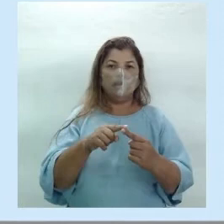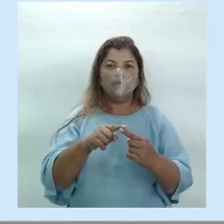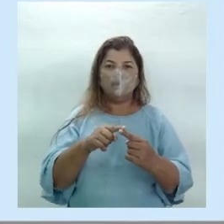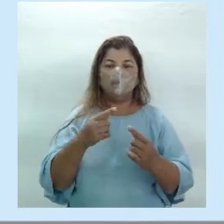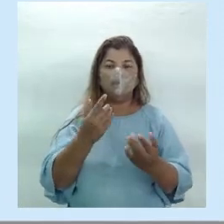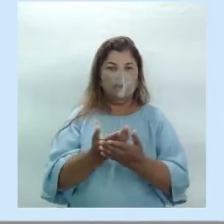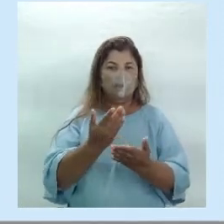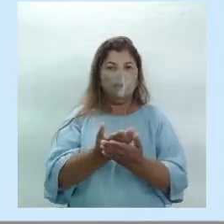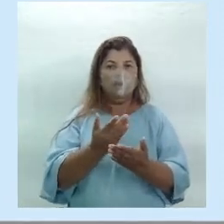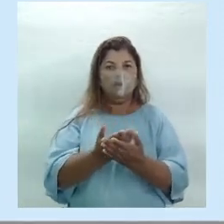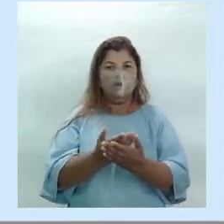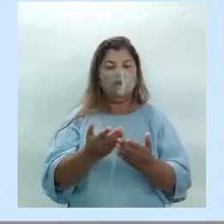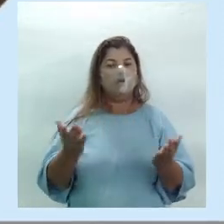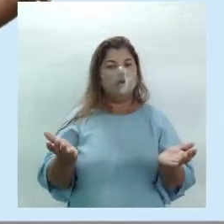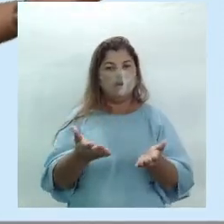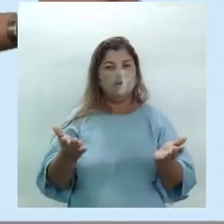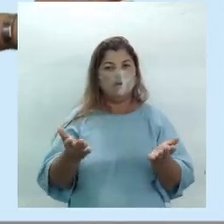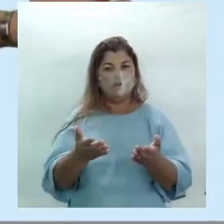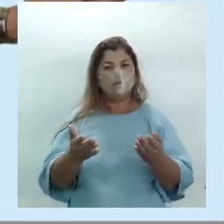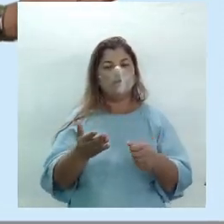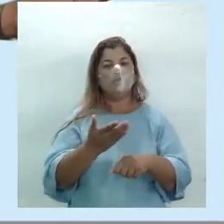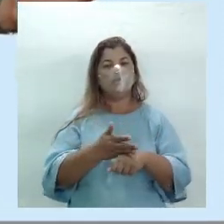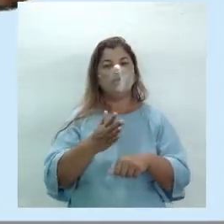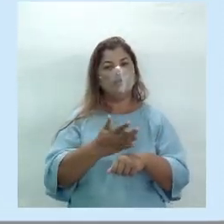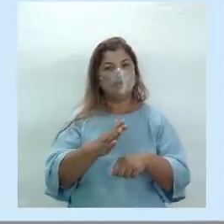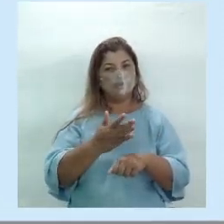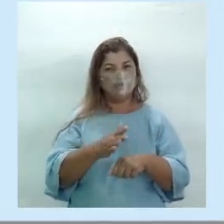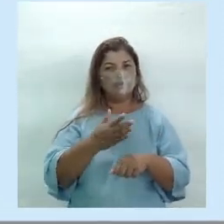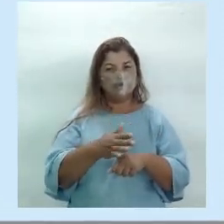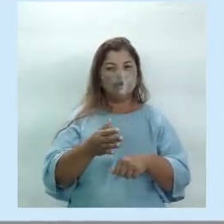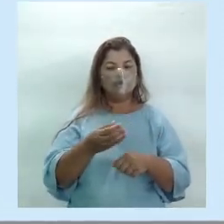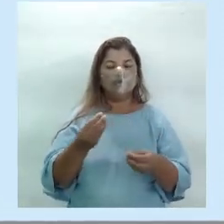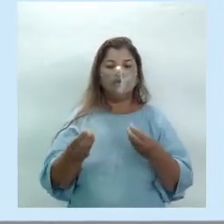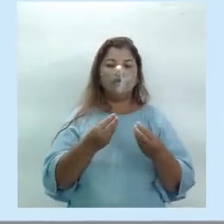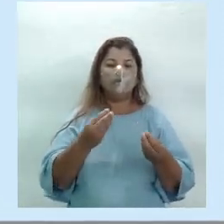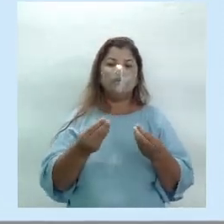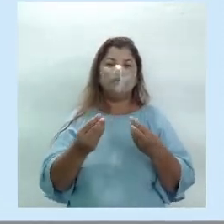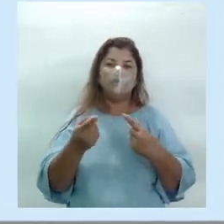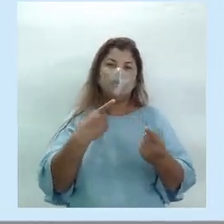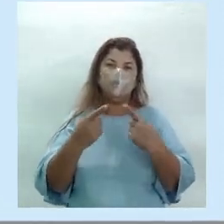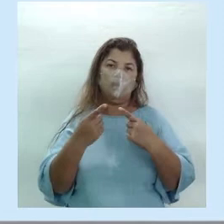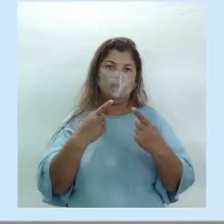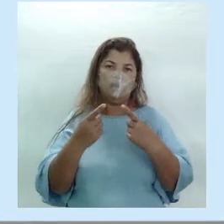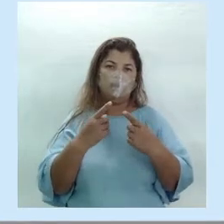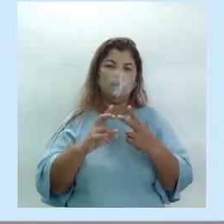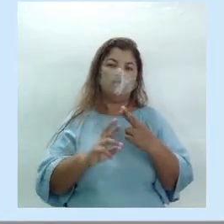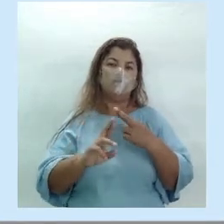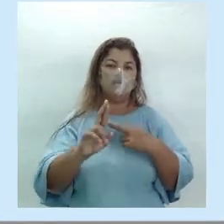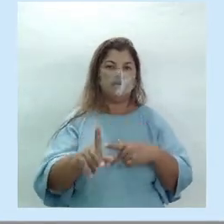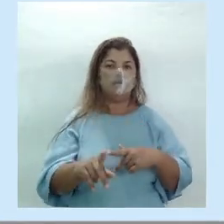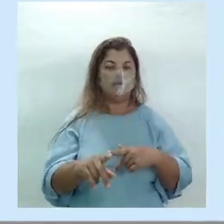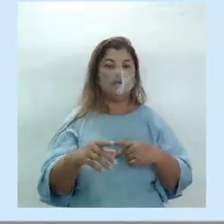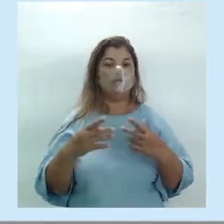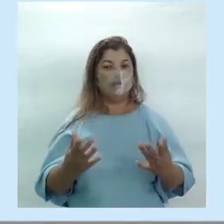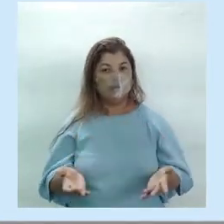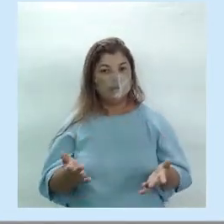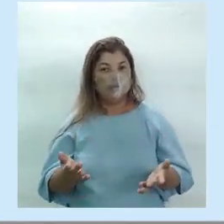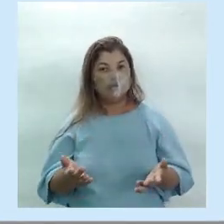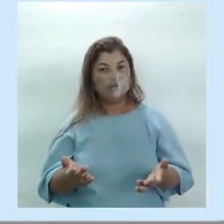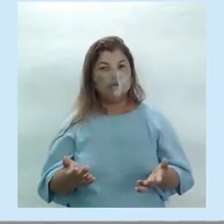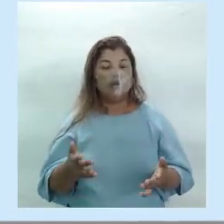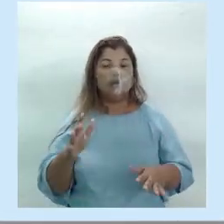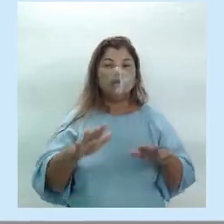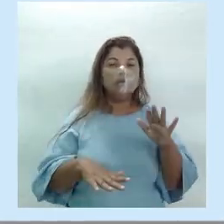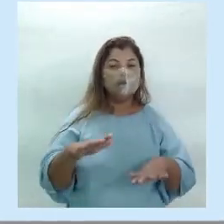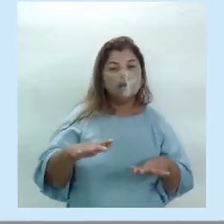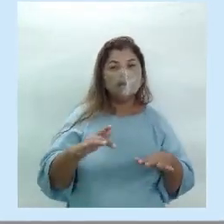seu? Então, esse daqui é um dos objetivos de nossa aula, certo? O treino para essa questão do